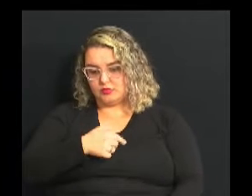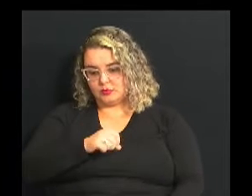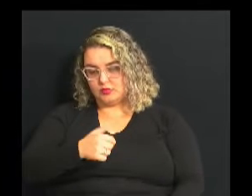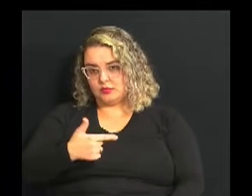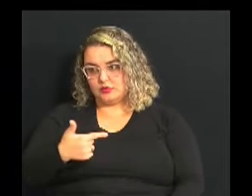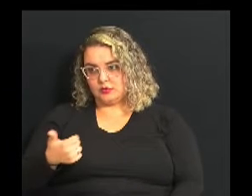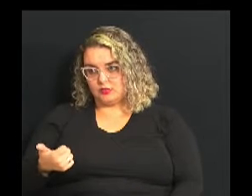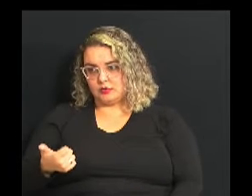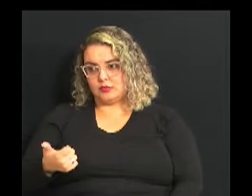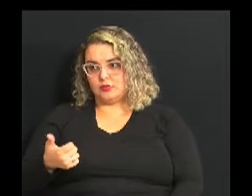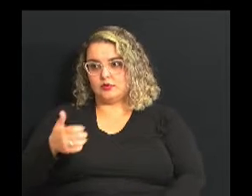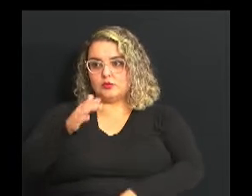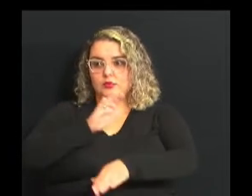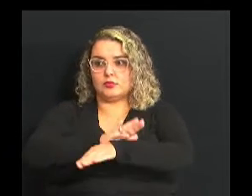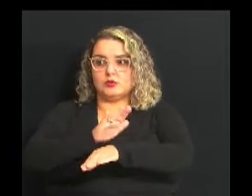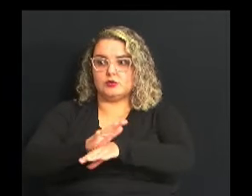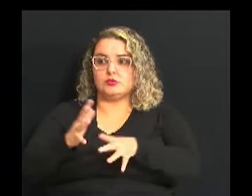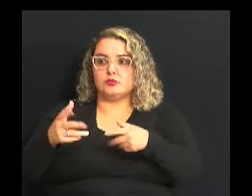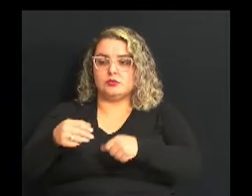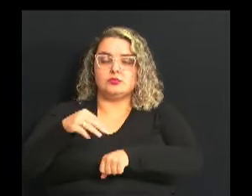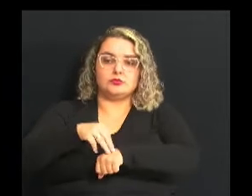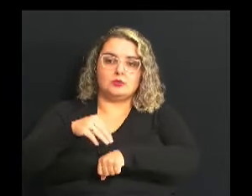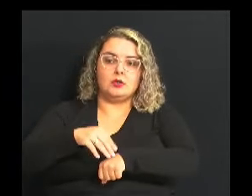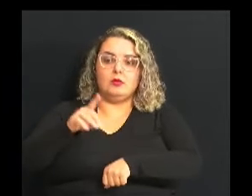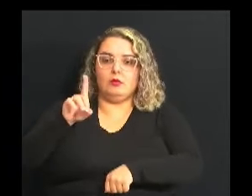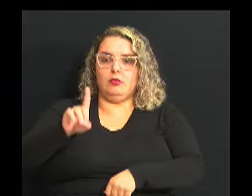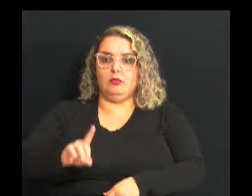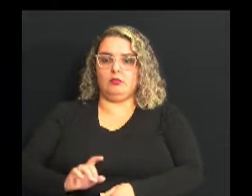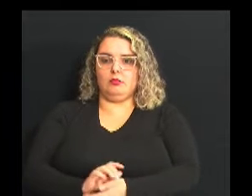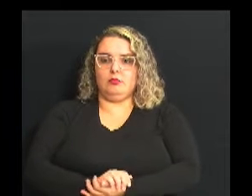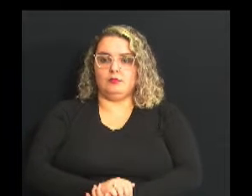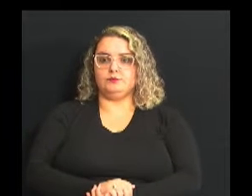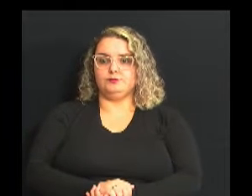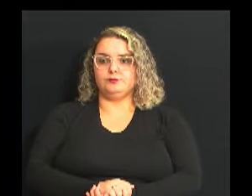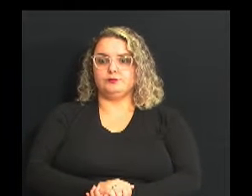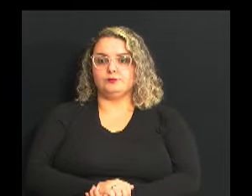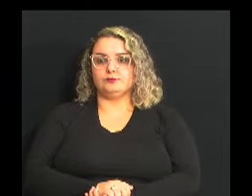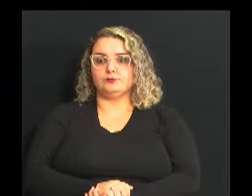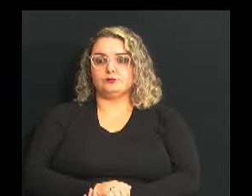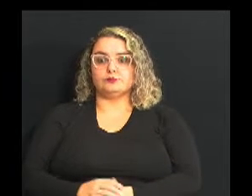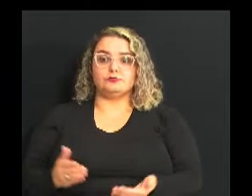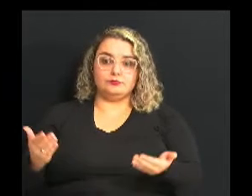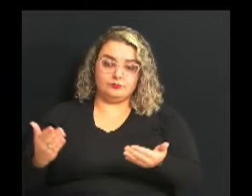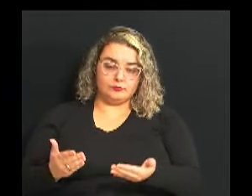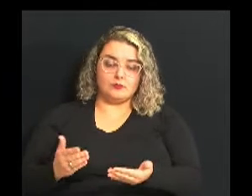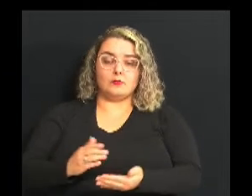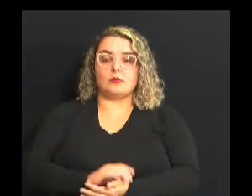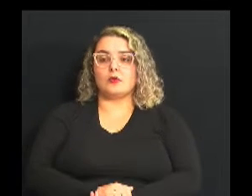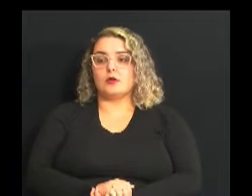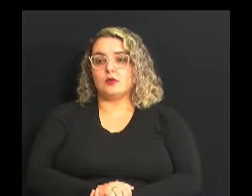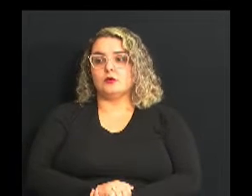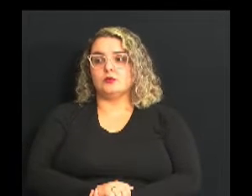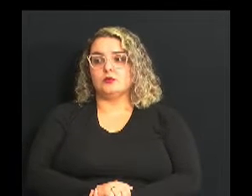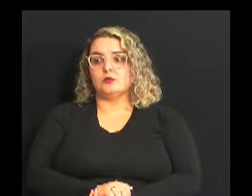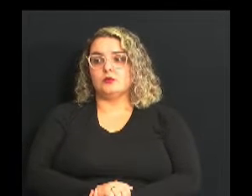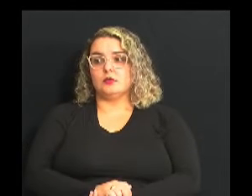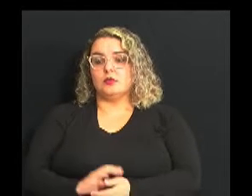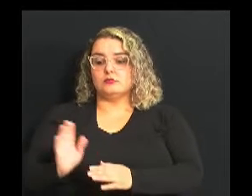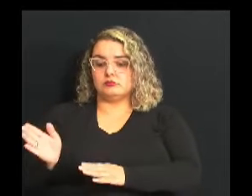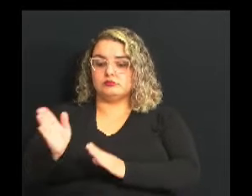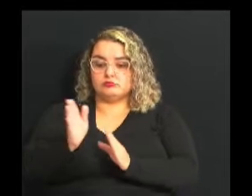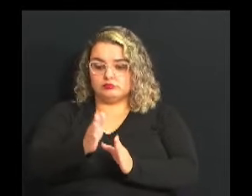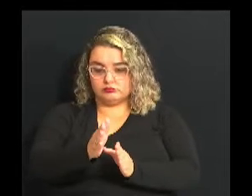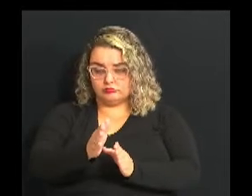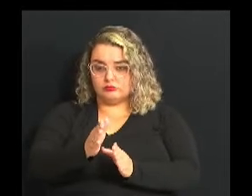Ajuda de todos os membros da diretoria, né? E o que hoje, né, serve como um norte, né,